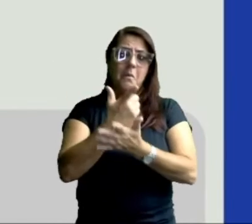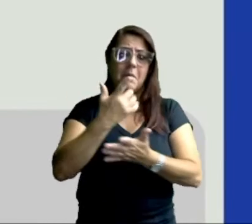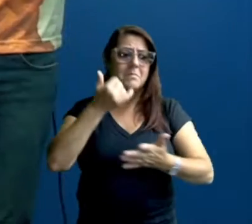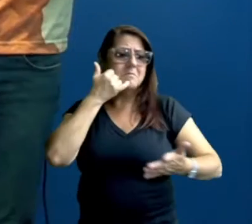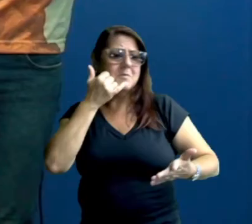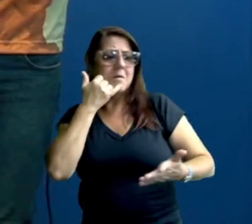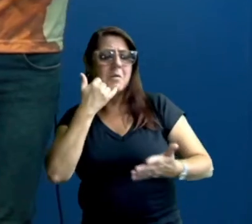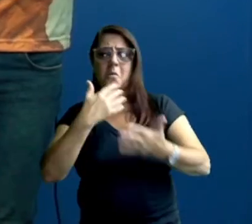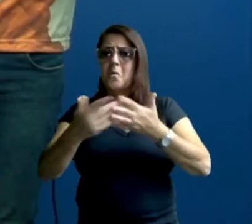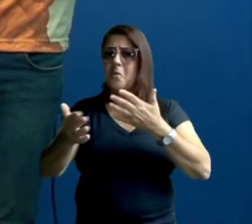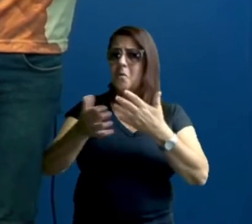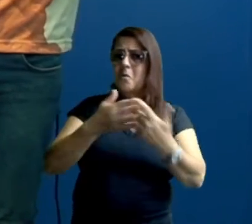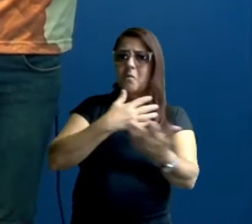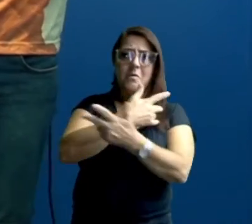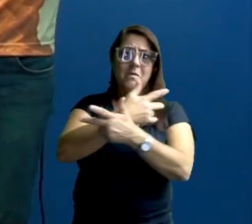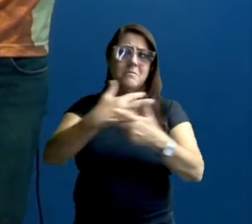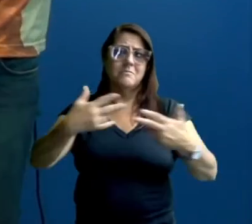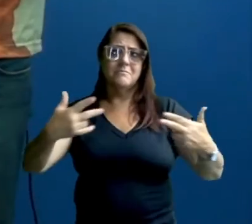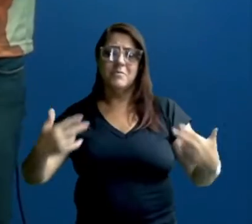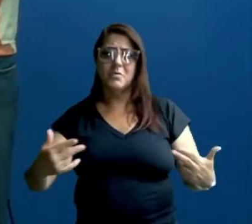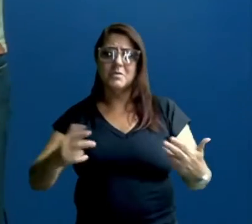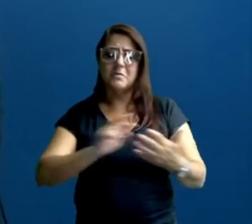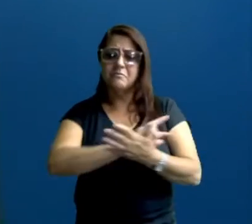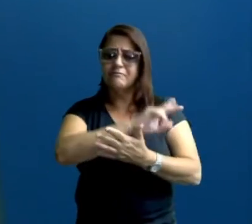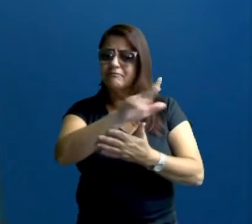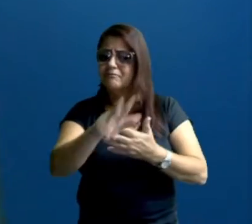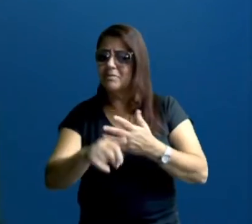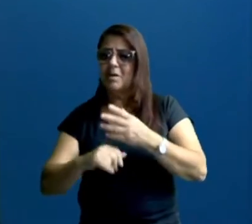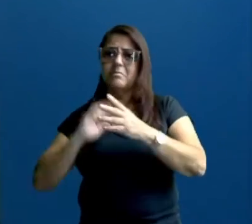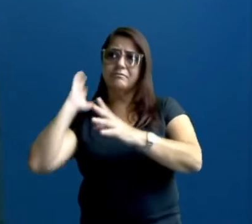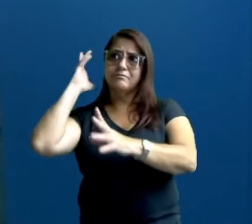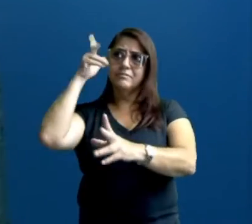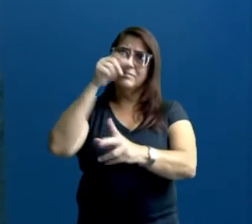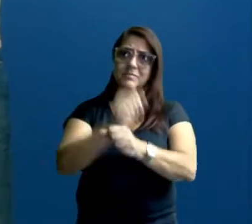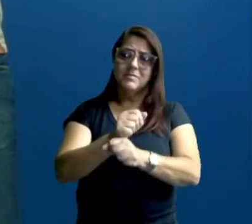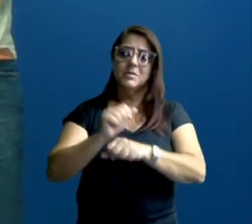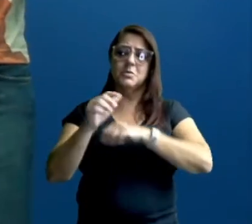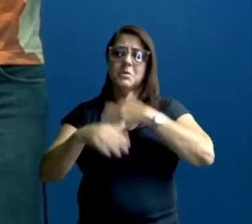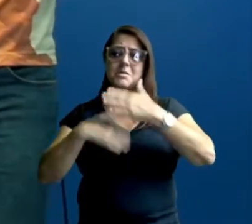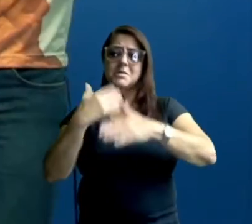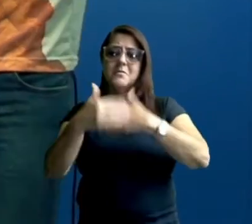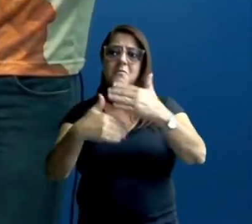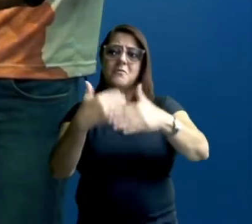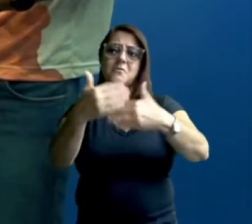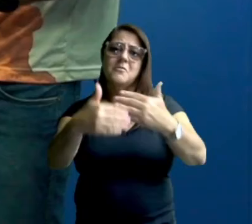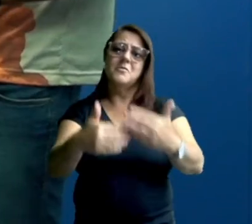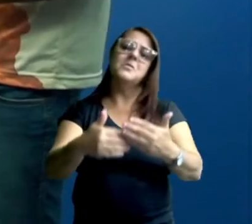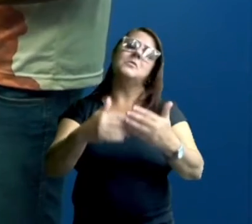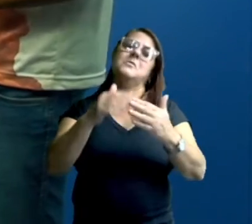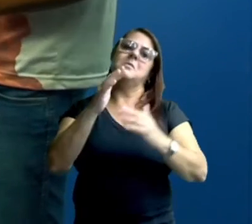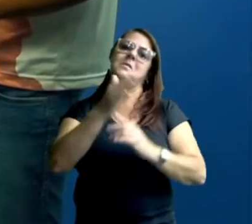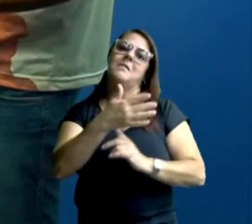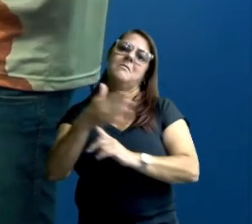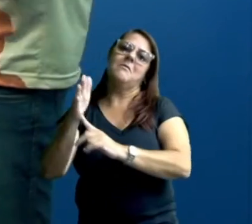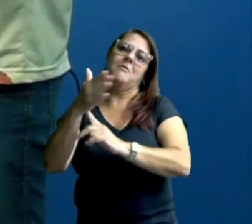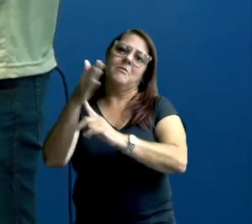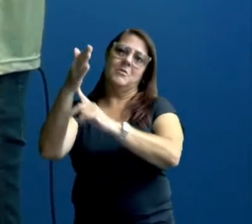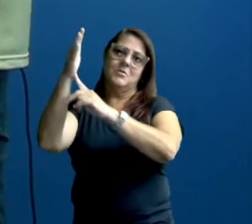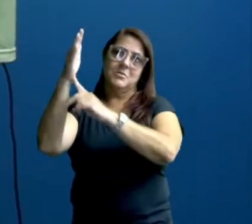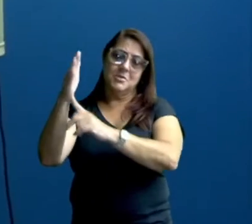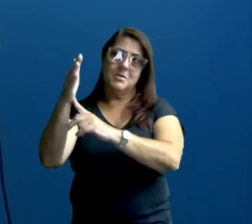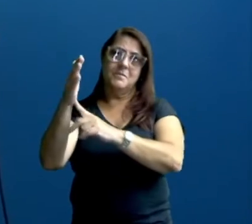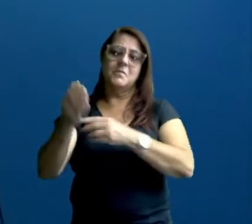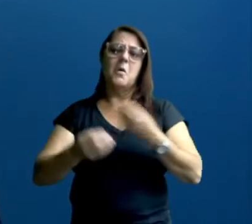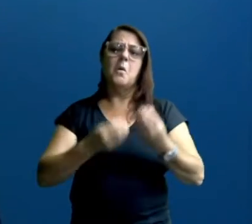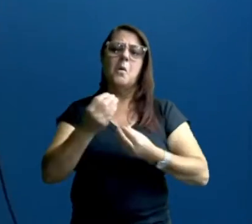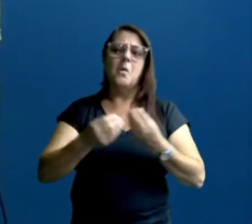mudou completamente ao longo dos últimos anos, ao longo das últimas décadas, com o desenvolvimento da tecnologia. Como